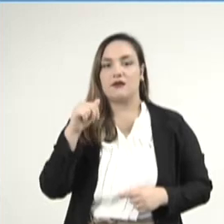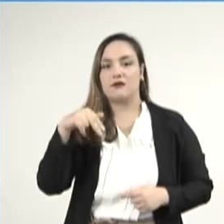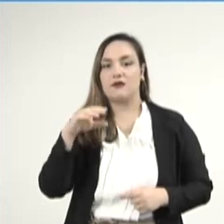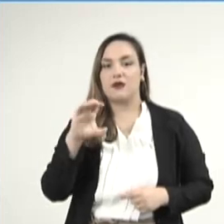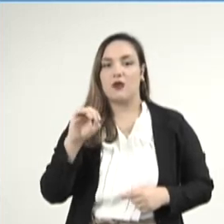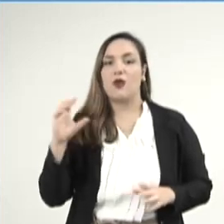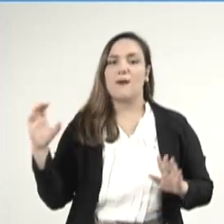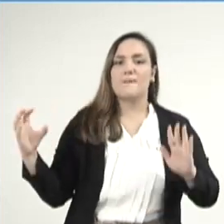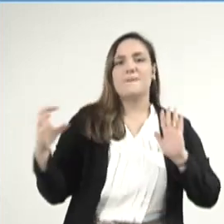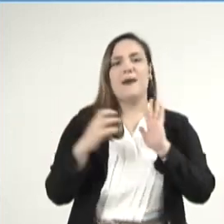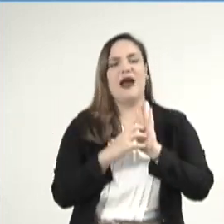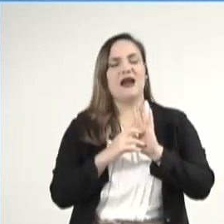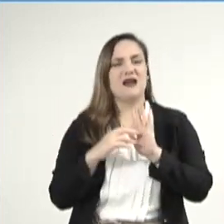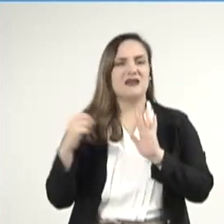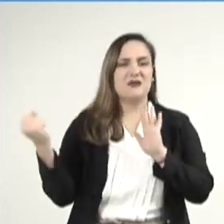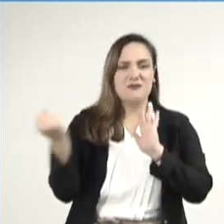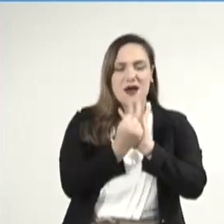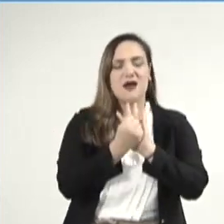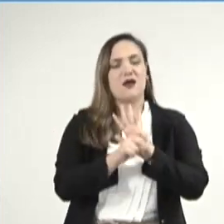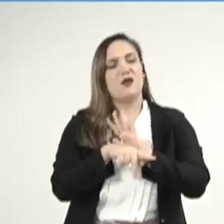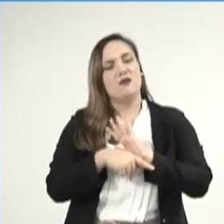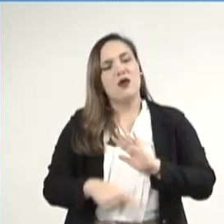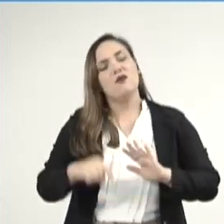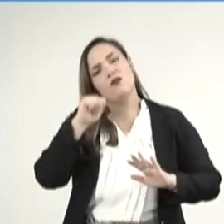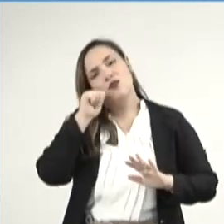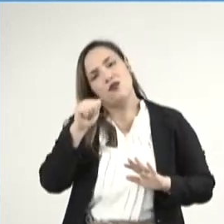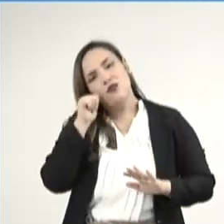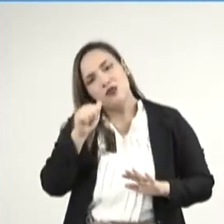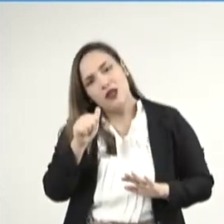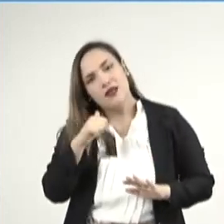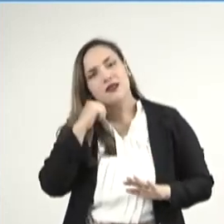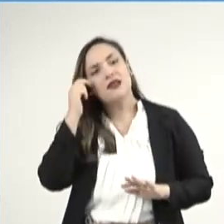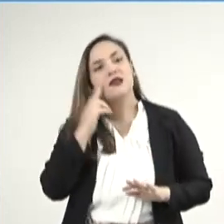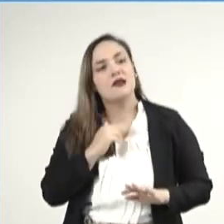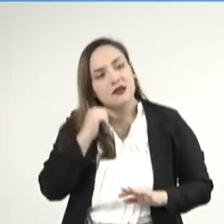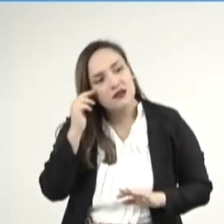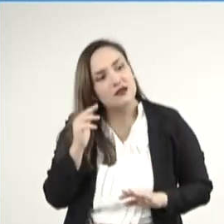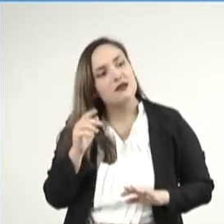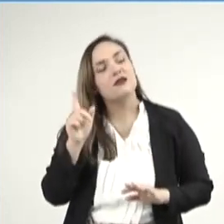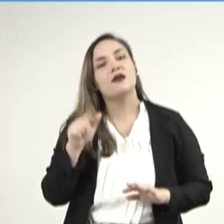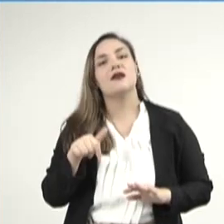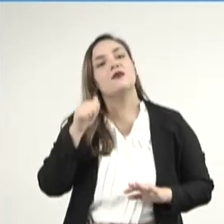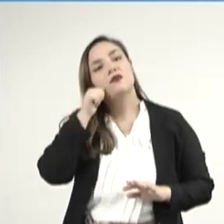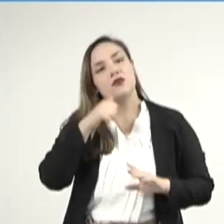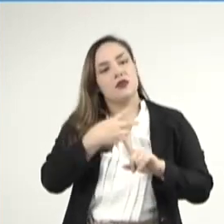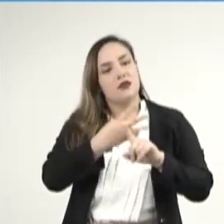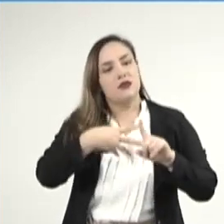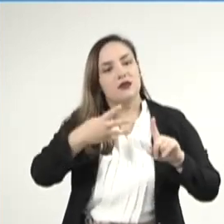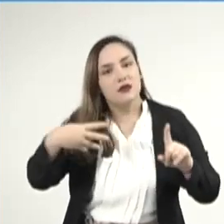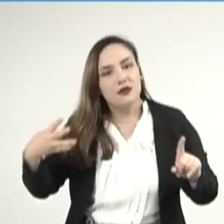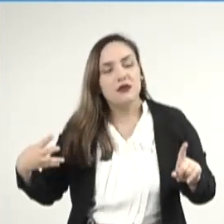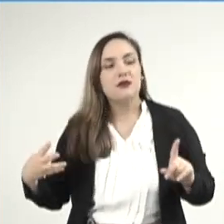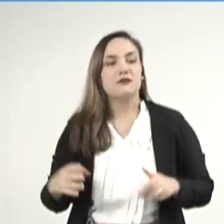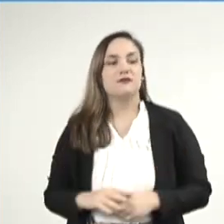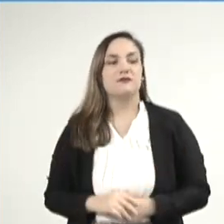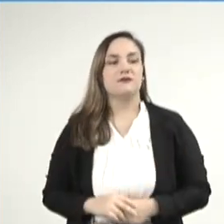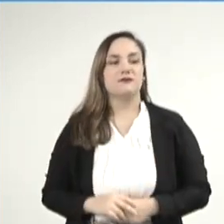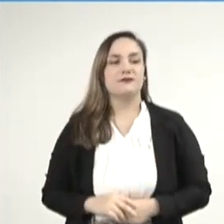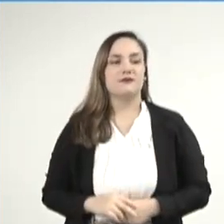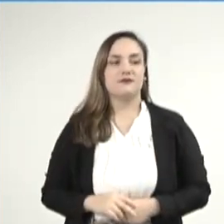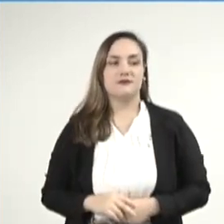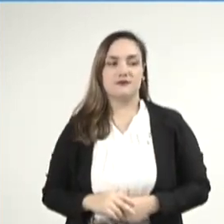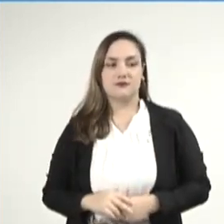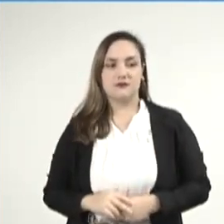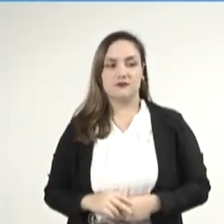das mulheres negras, das mulheres LGBTQIA+, para